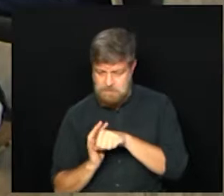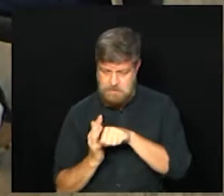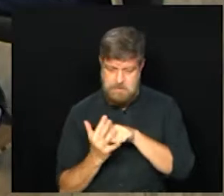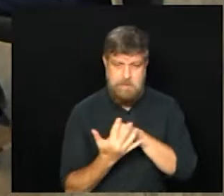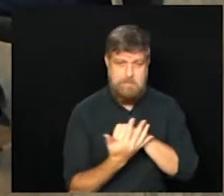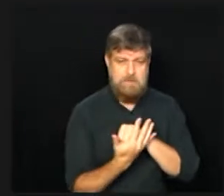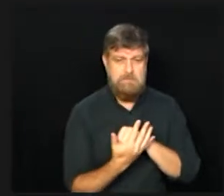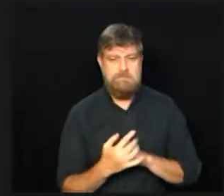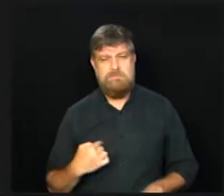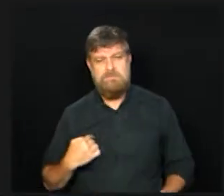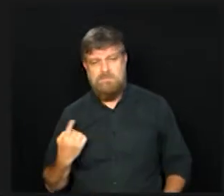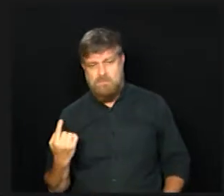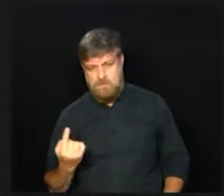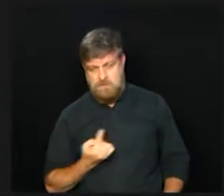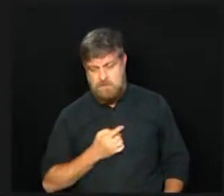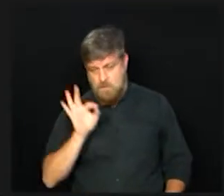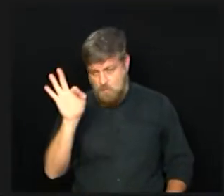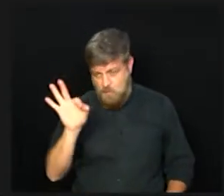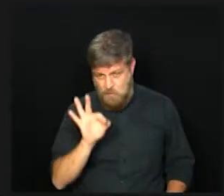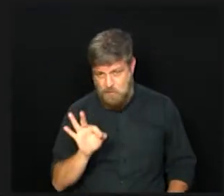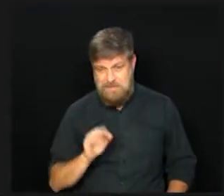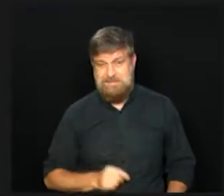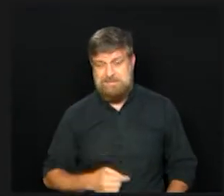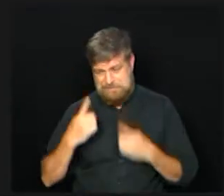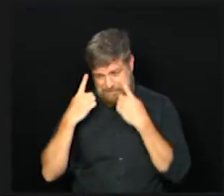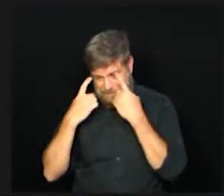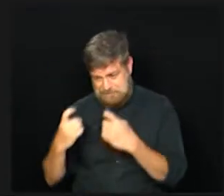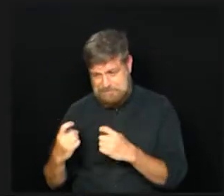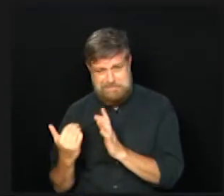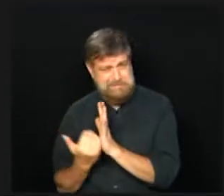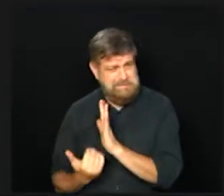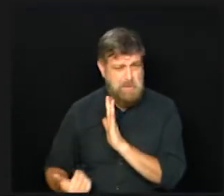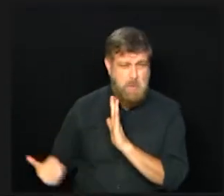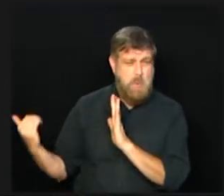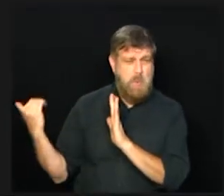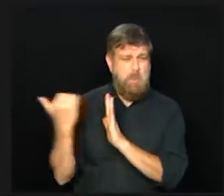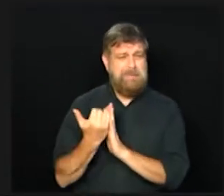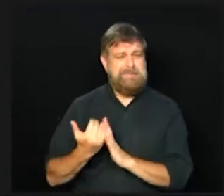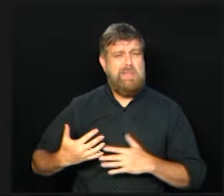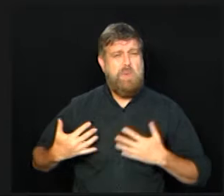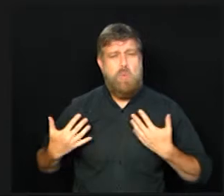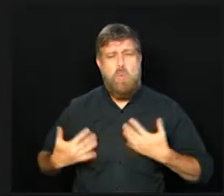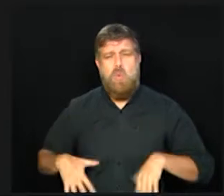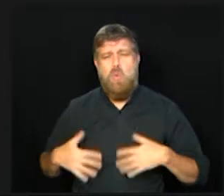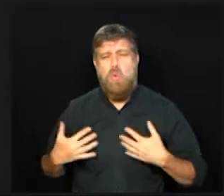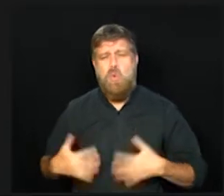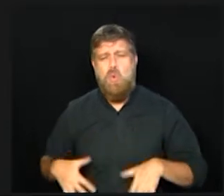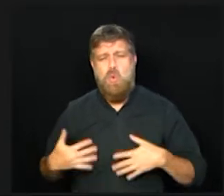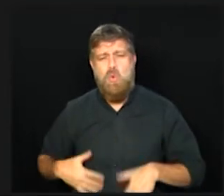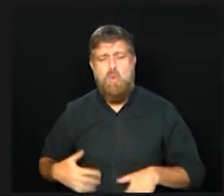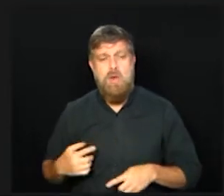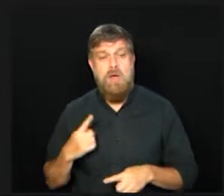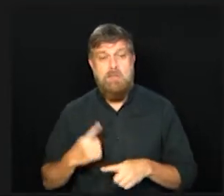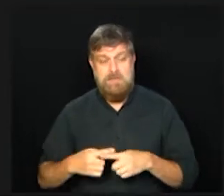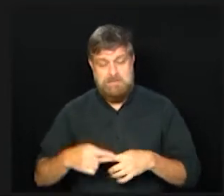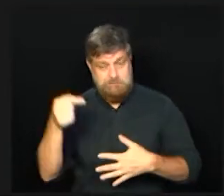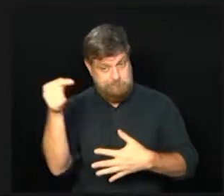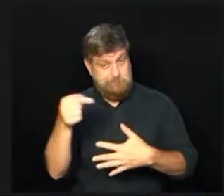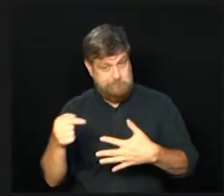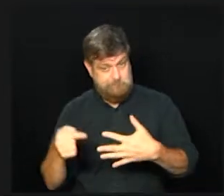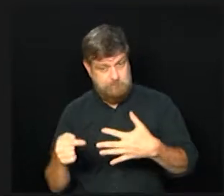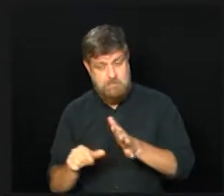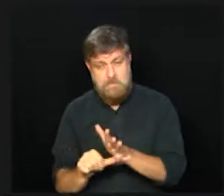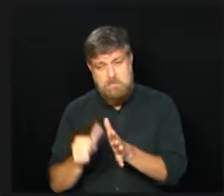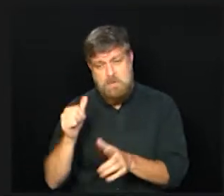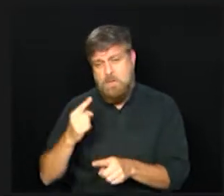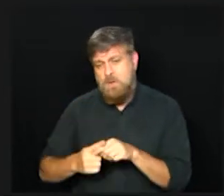os índices de violência doméstica aumentaram absurdamente, por várias razões. Primeiramente, porque a